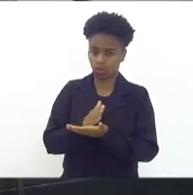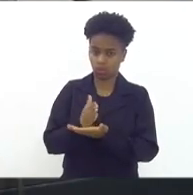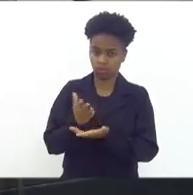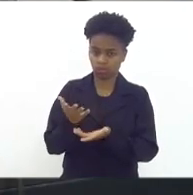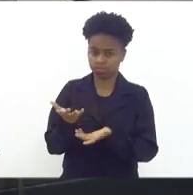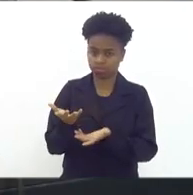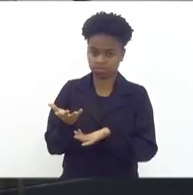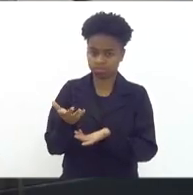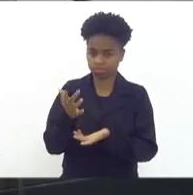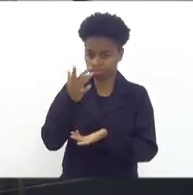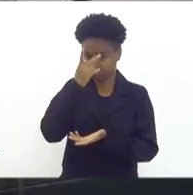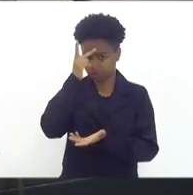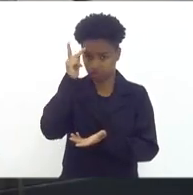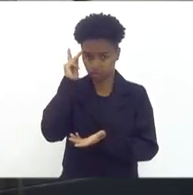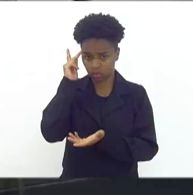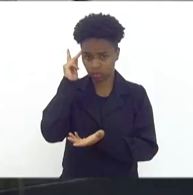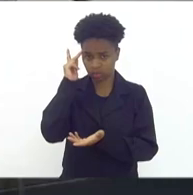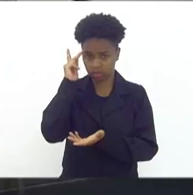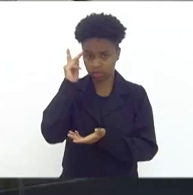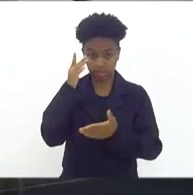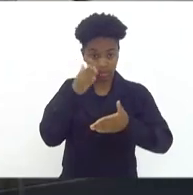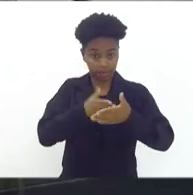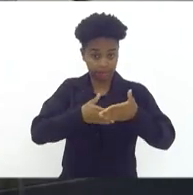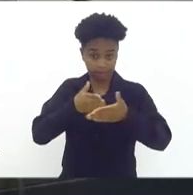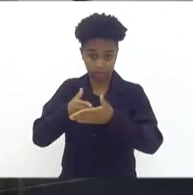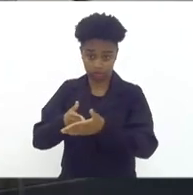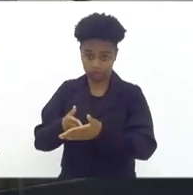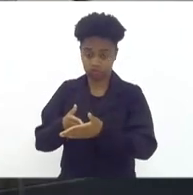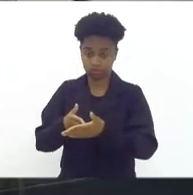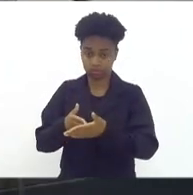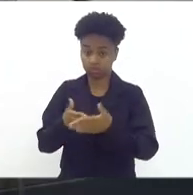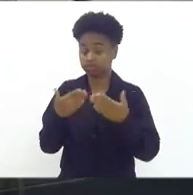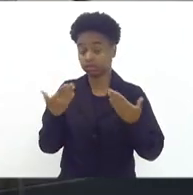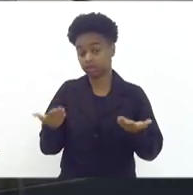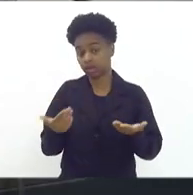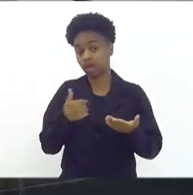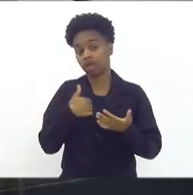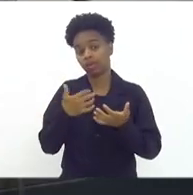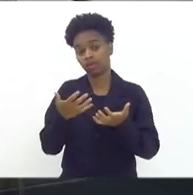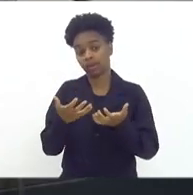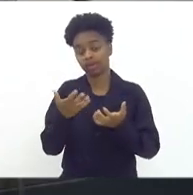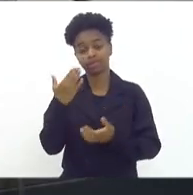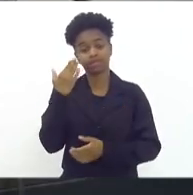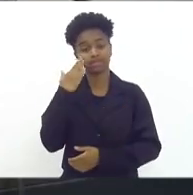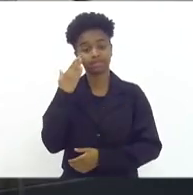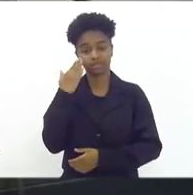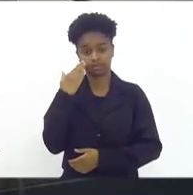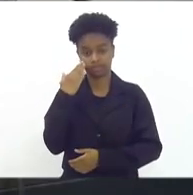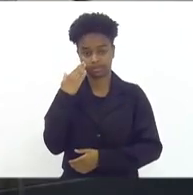indivíduo alguma pessoa que interferiu para não ter esse investimento eu gostaria de saber